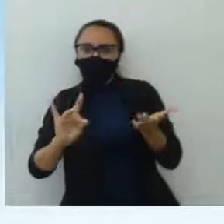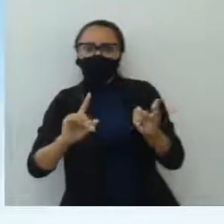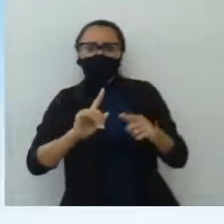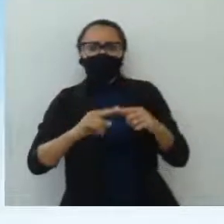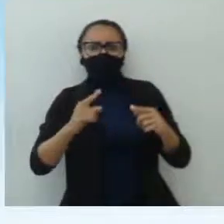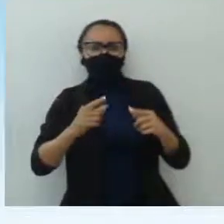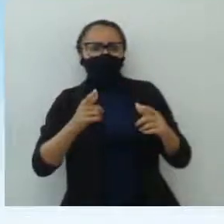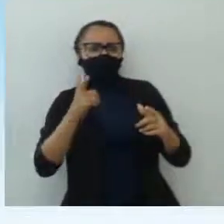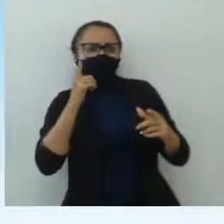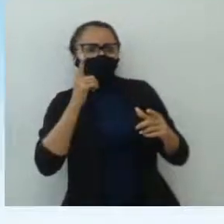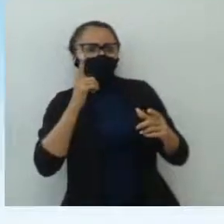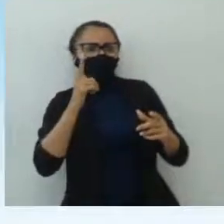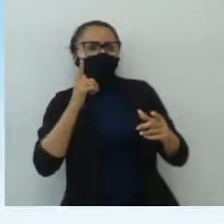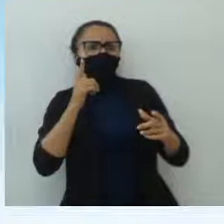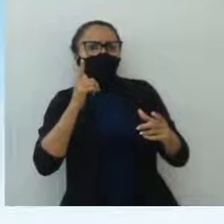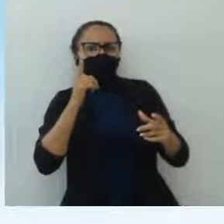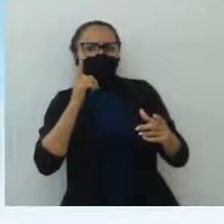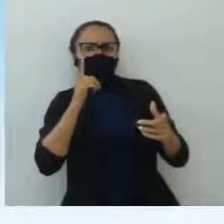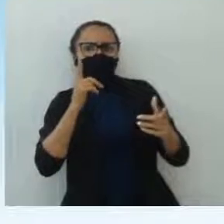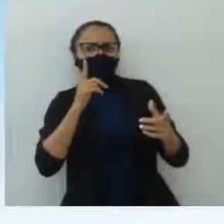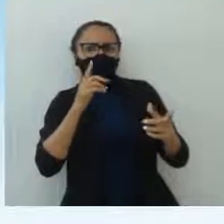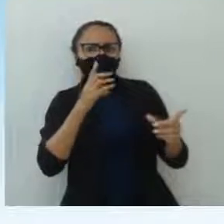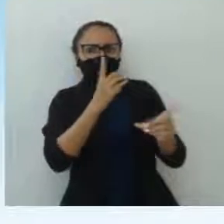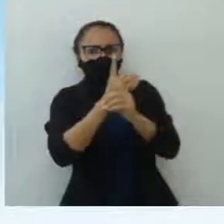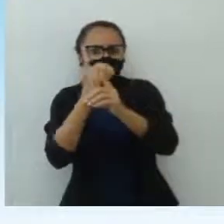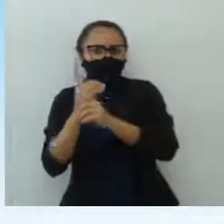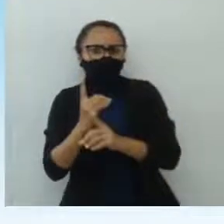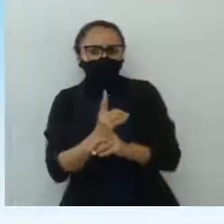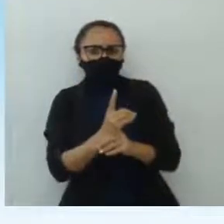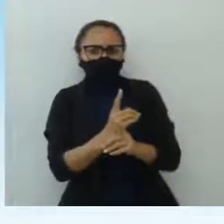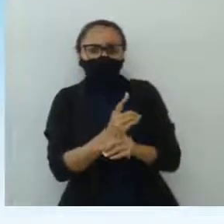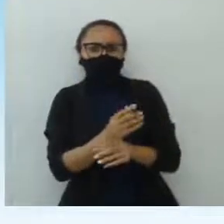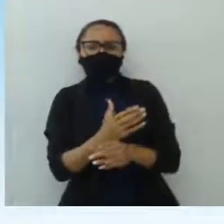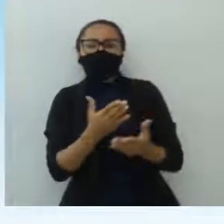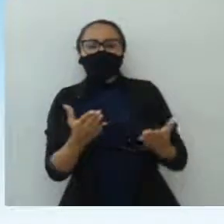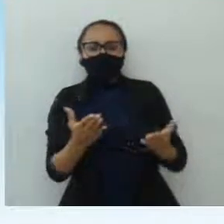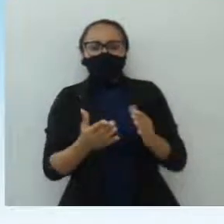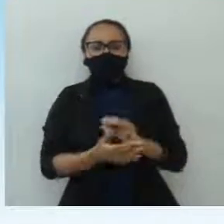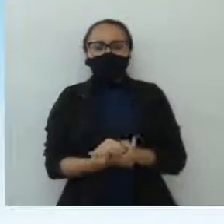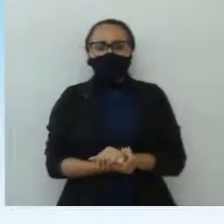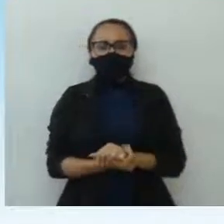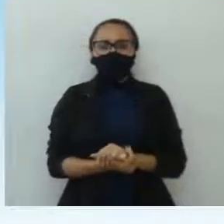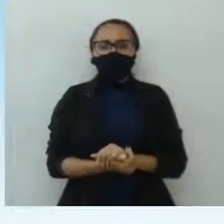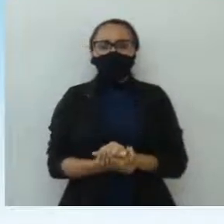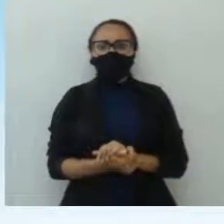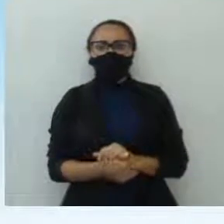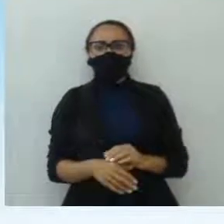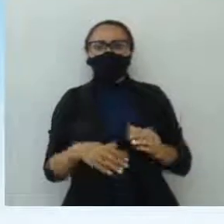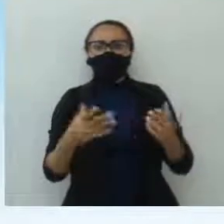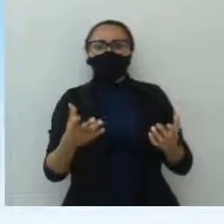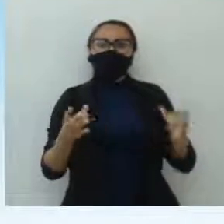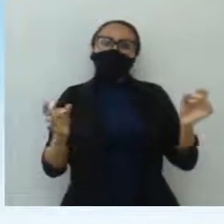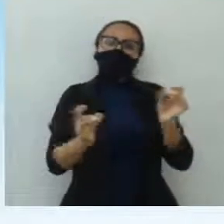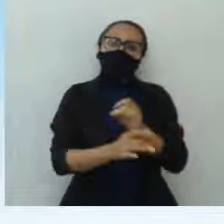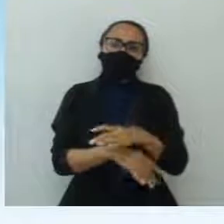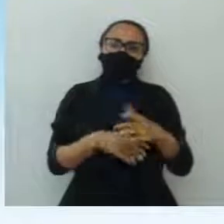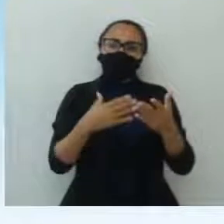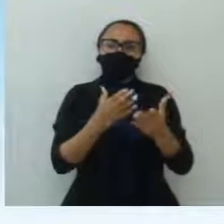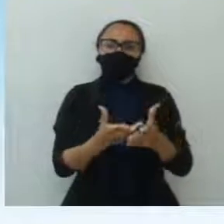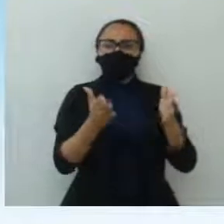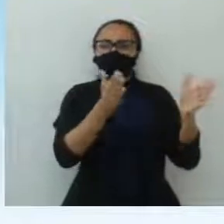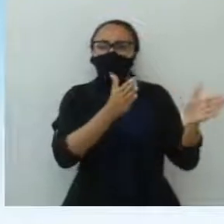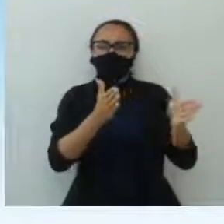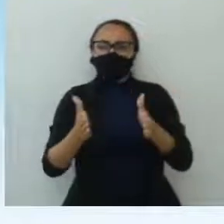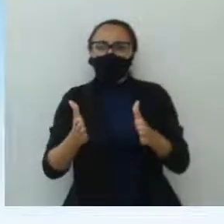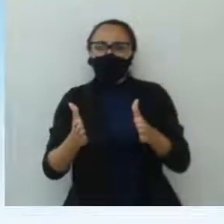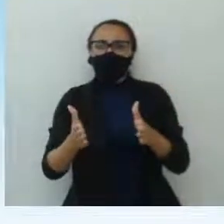E aí é que está o conflito, né, da cena. E o desenlace é o momento de conclusão, de encerramento daquela ação dramática. É